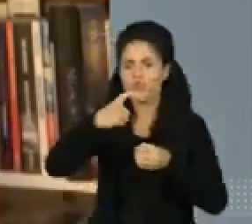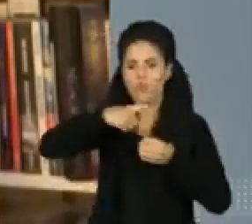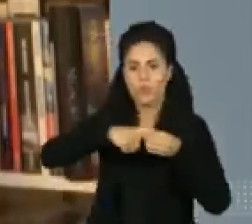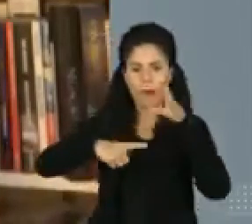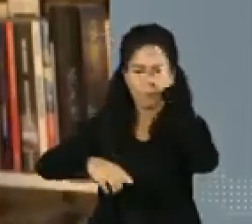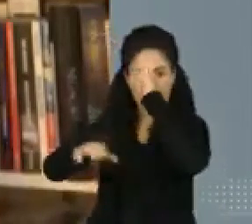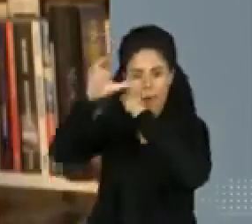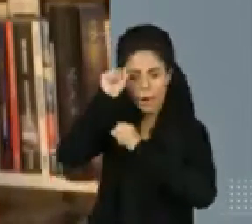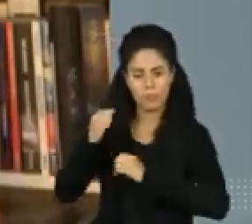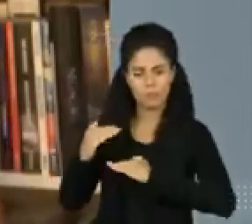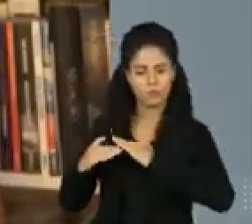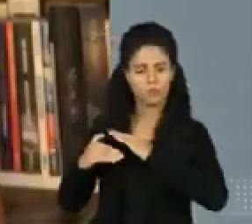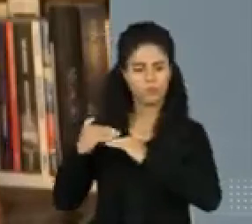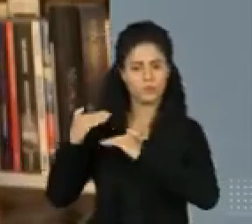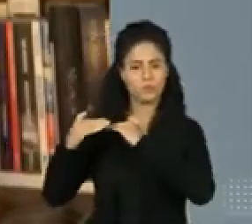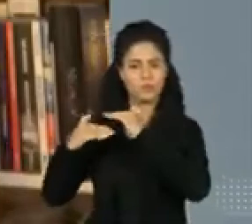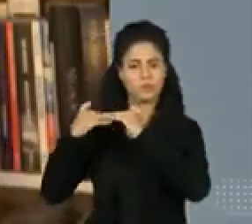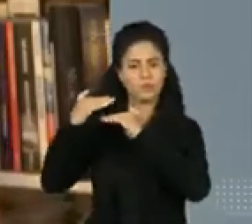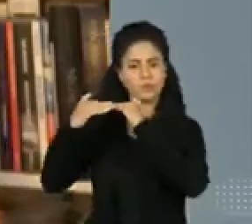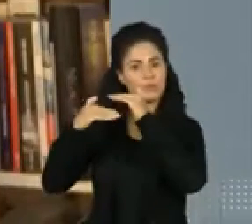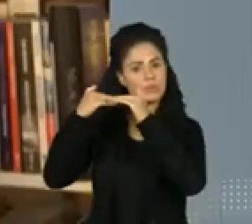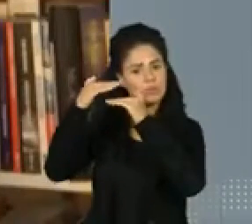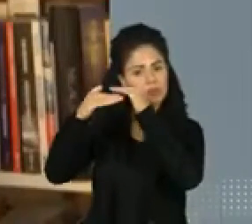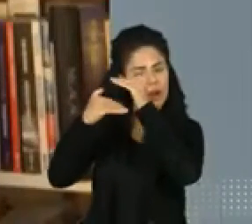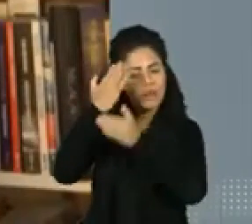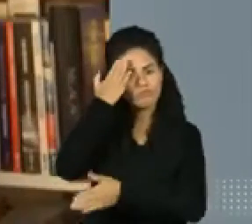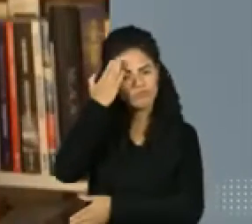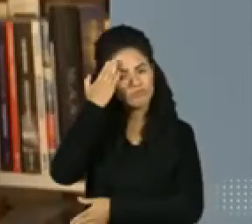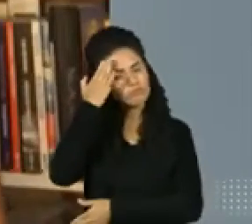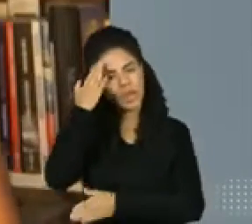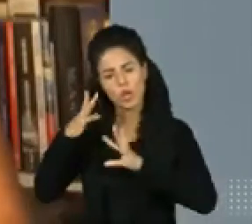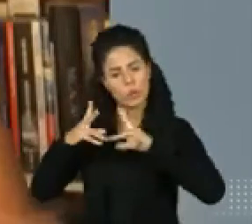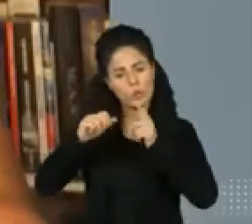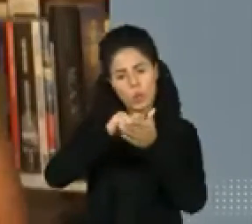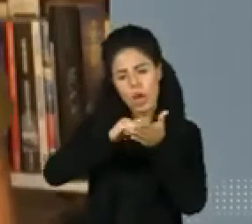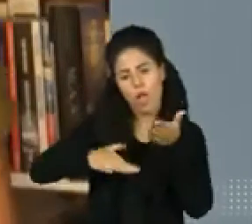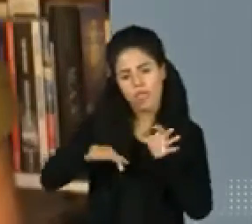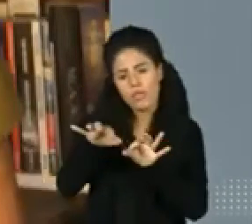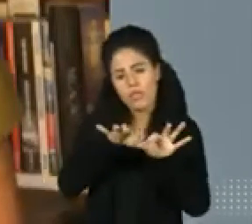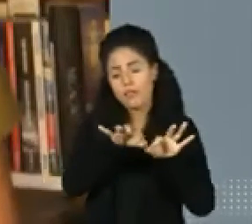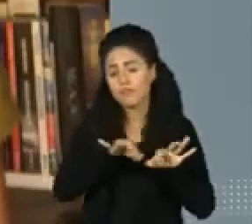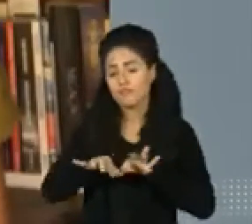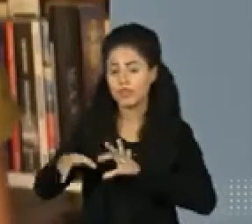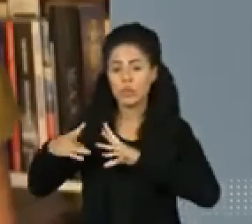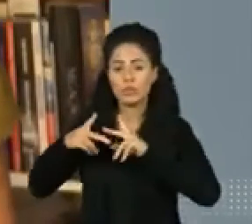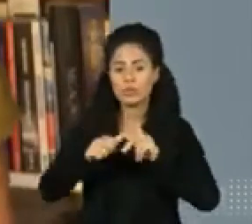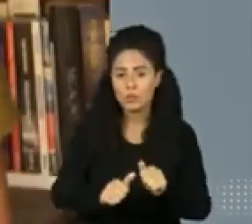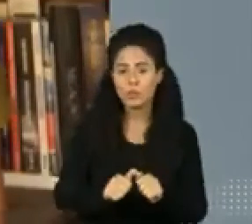de se desenvolver, organizando atividades educativas a fim